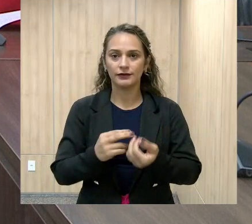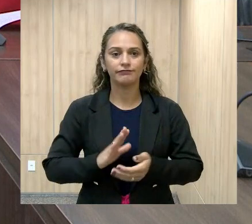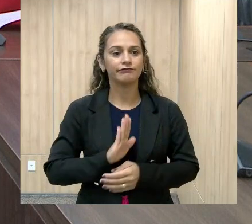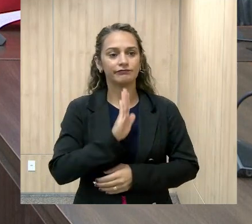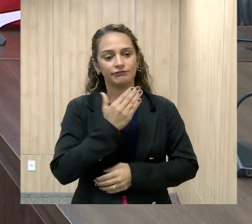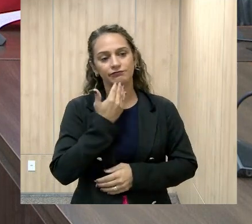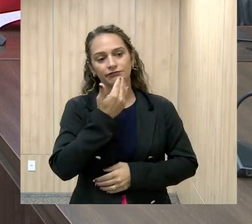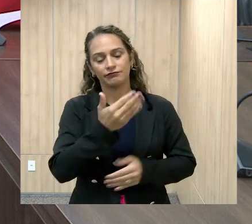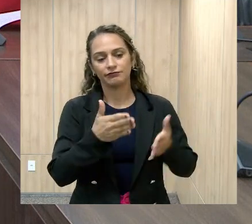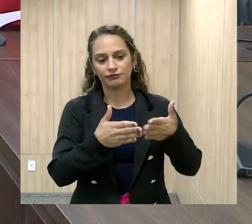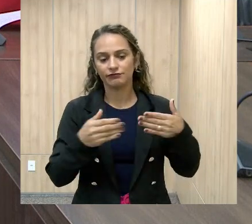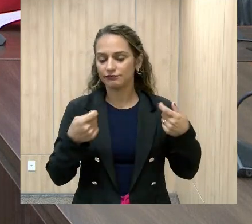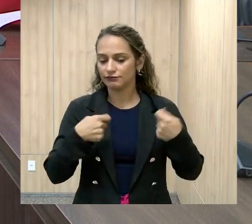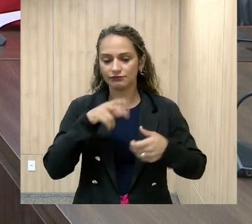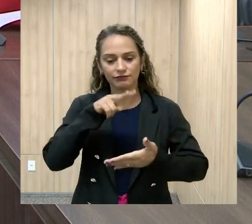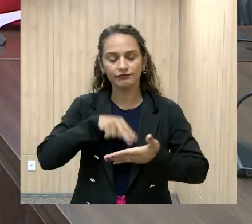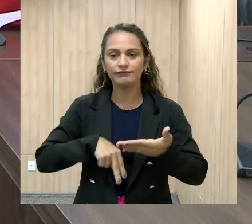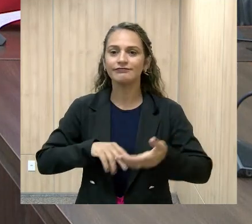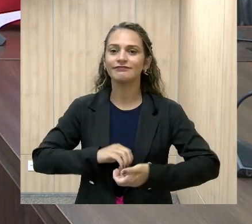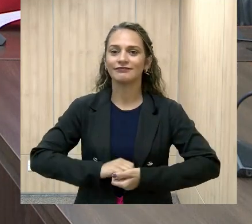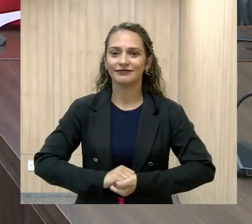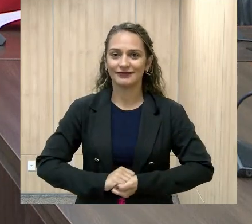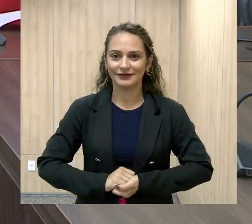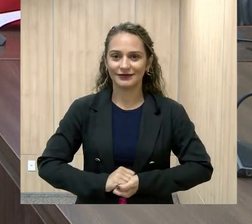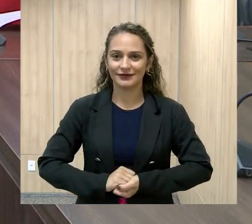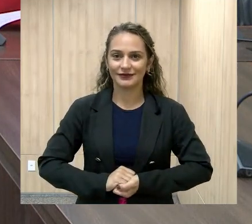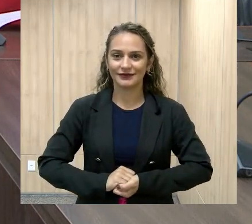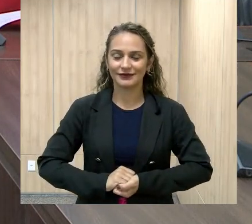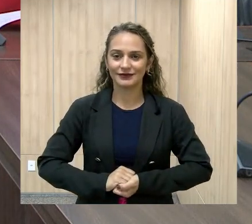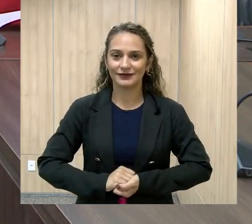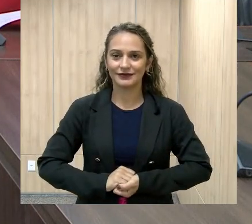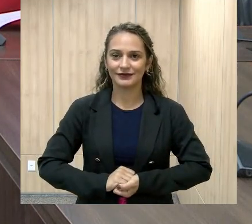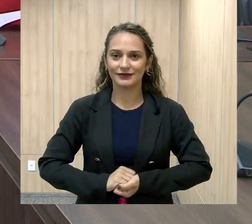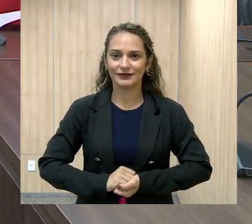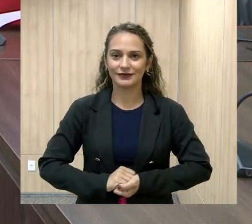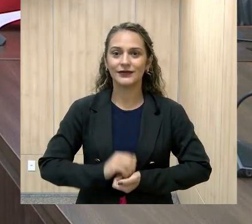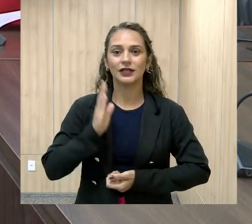anterior Presidente pru sua dispensa da leitura